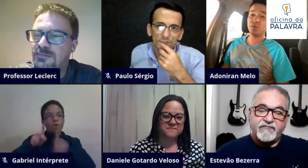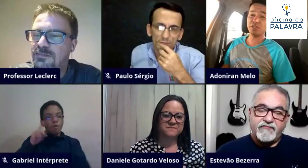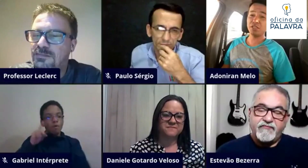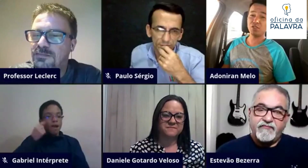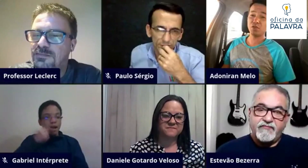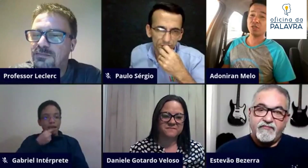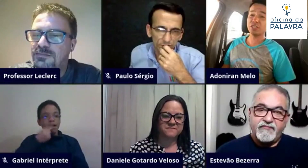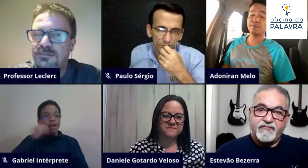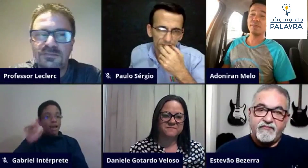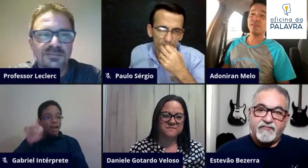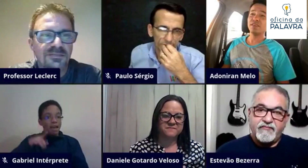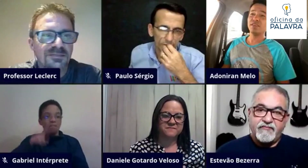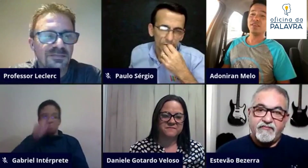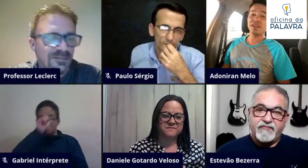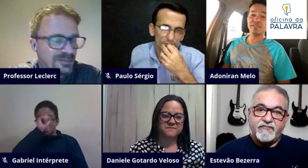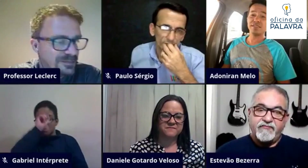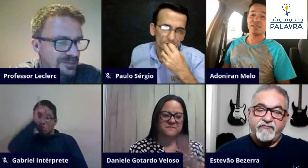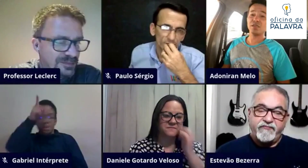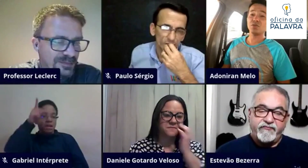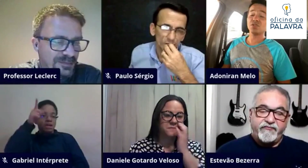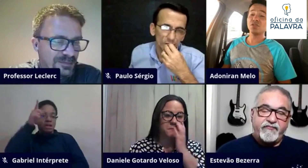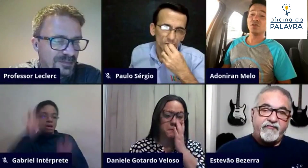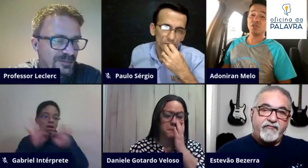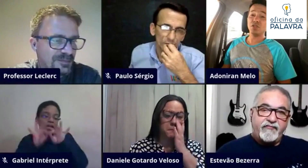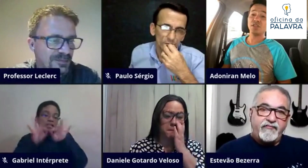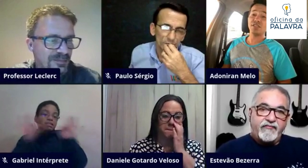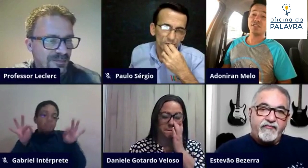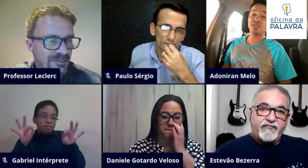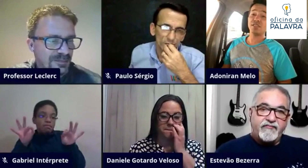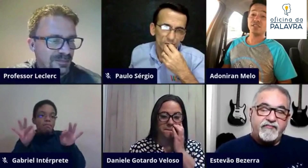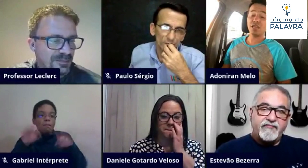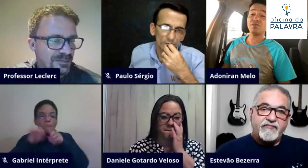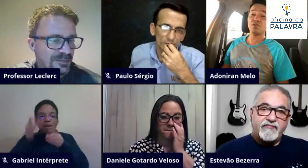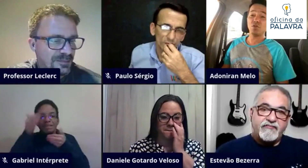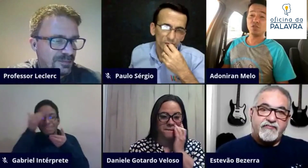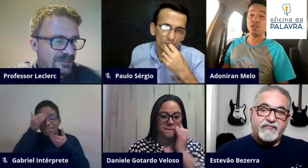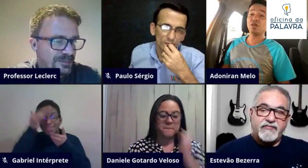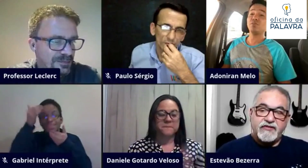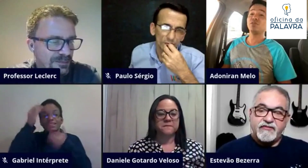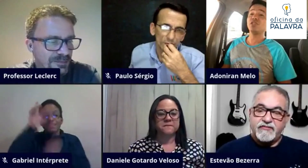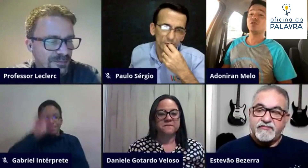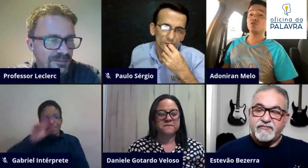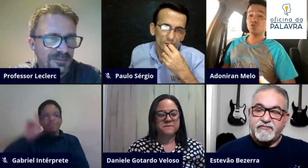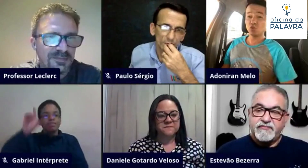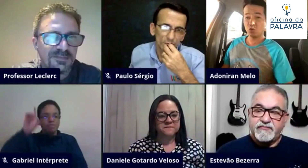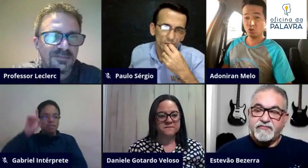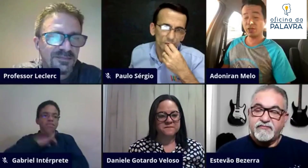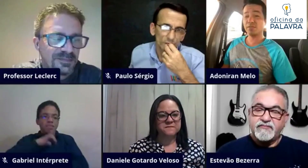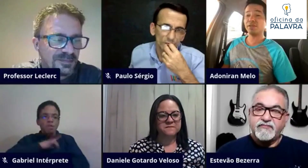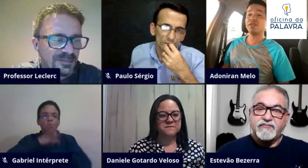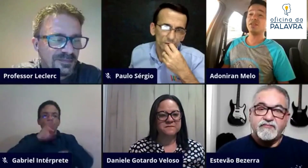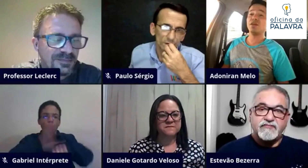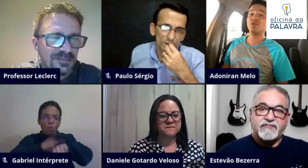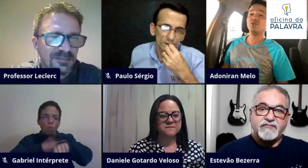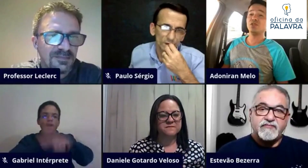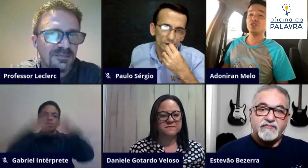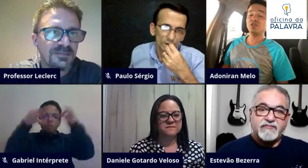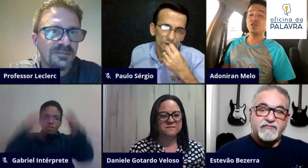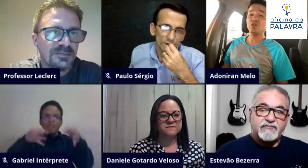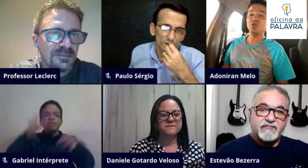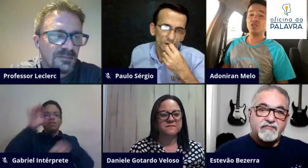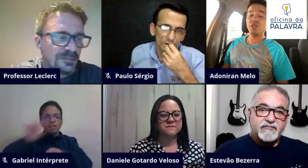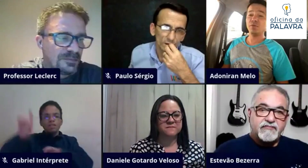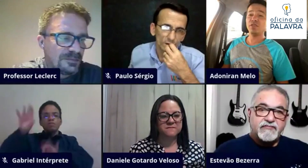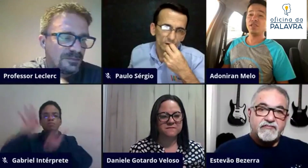iniciativa despretensiosa e, graças a Deus, eu tenho certeza que teve o seu tempo. Deus usou esse material